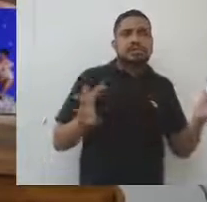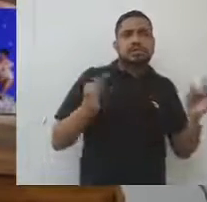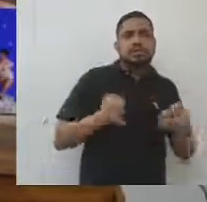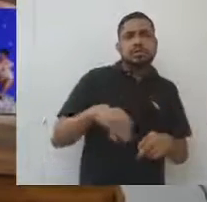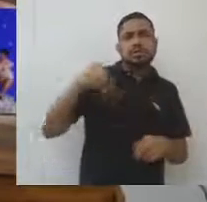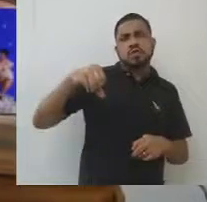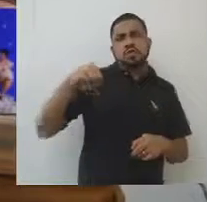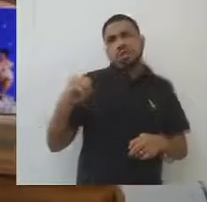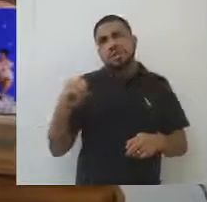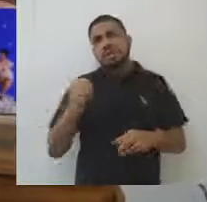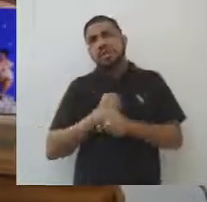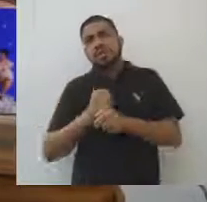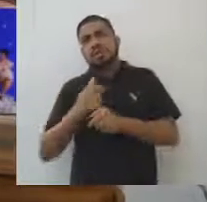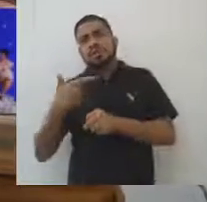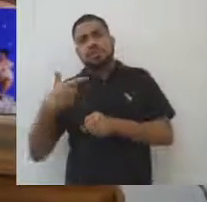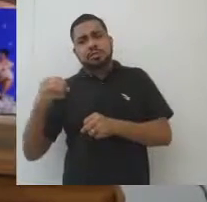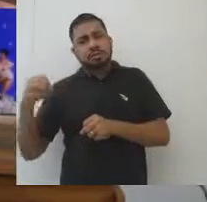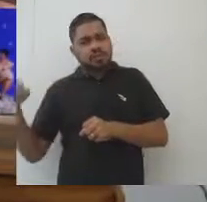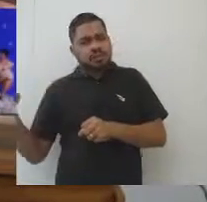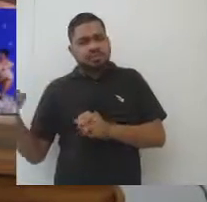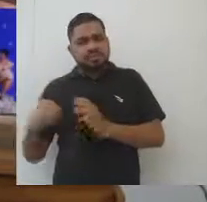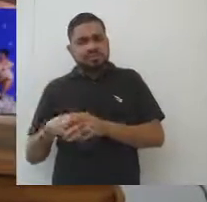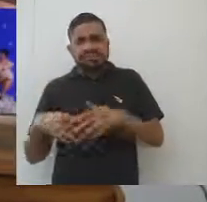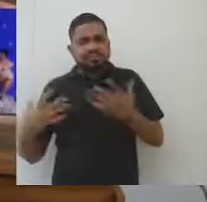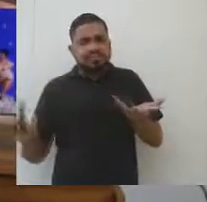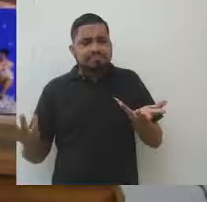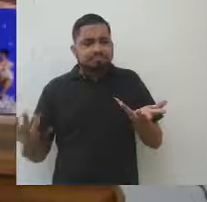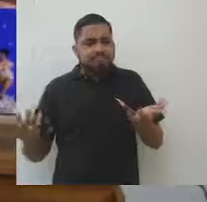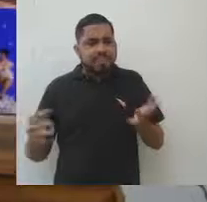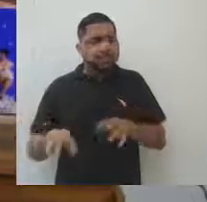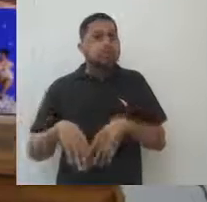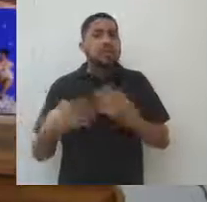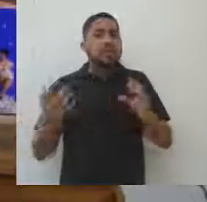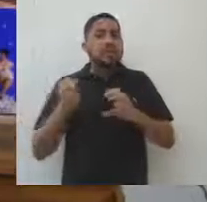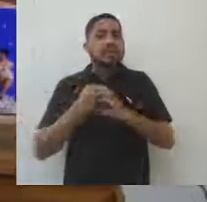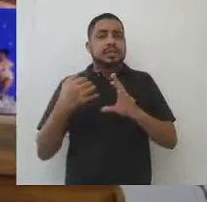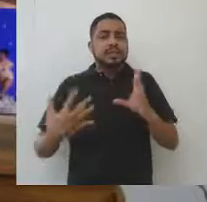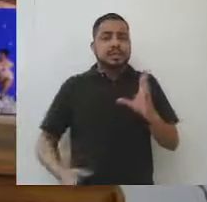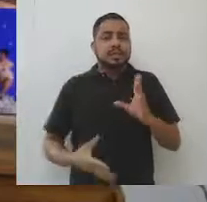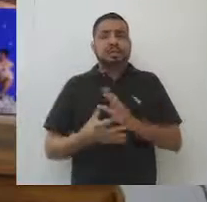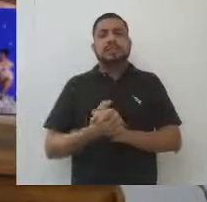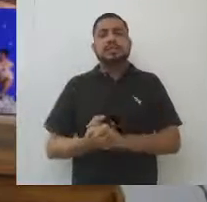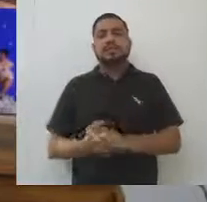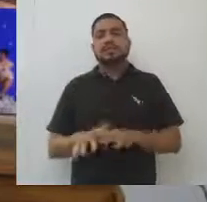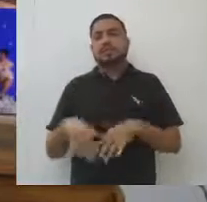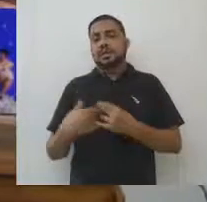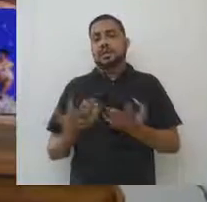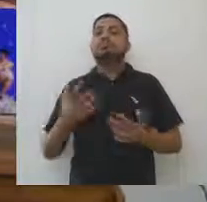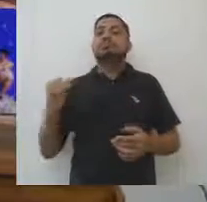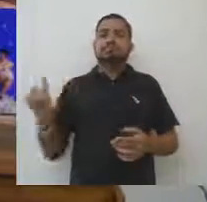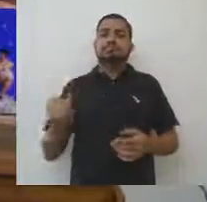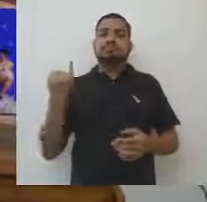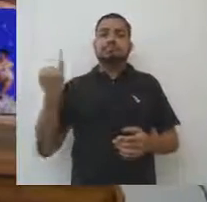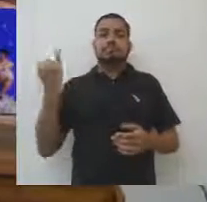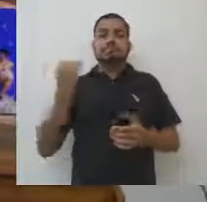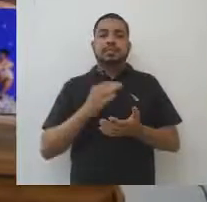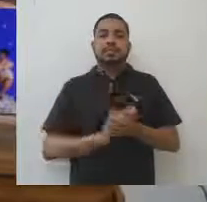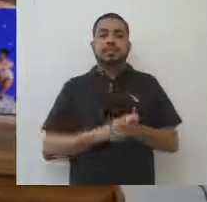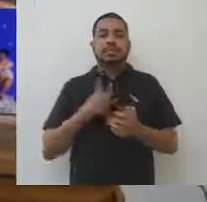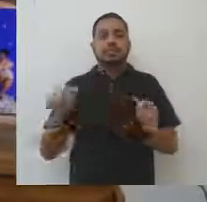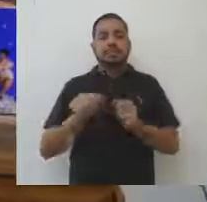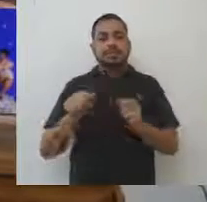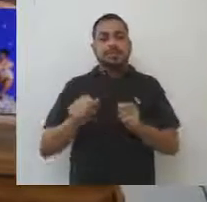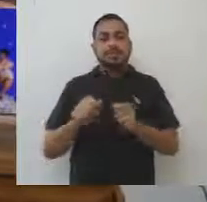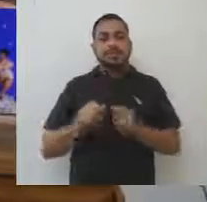década de 90, ano 2000. Então, quais são essas características? Então, é importante você fazer